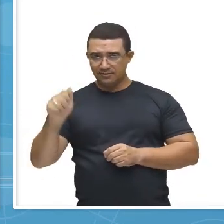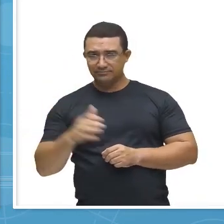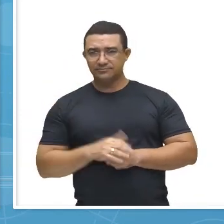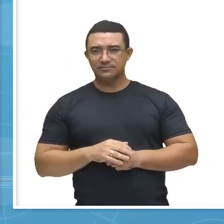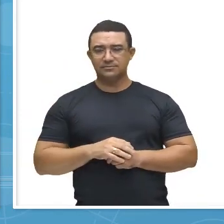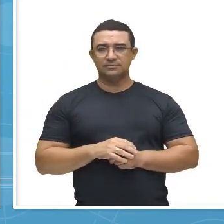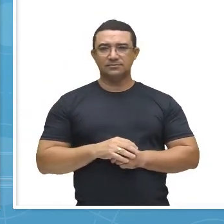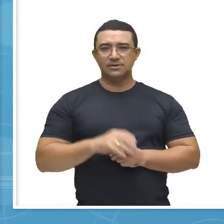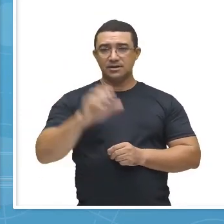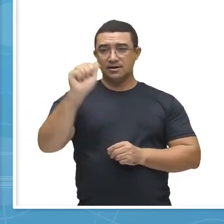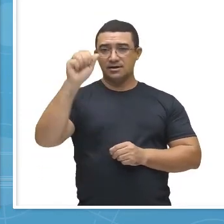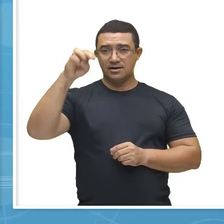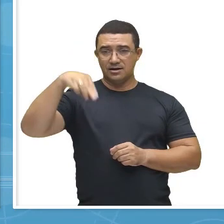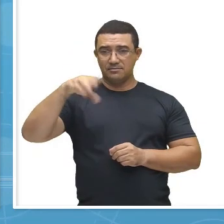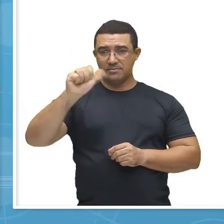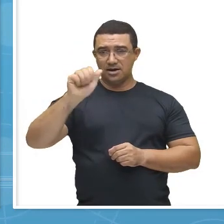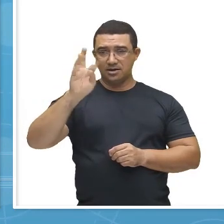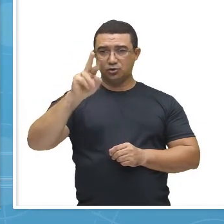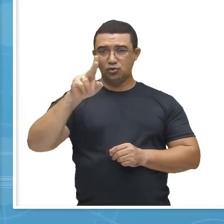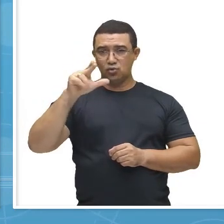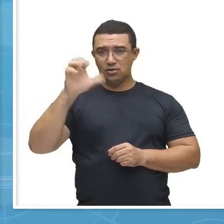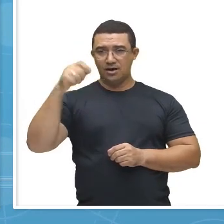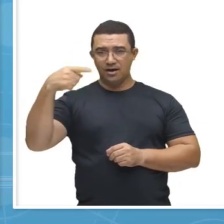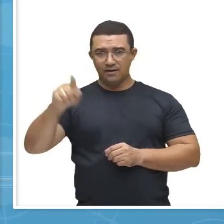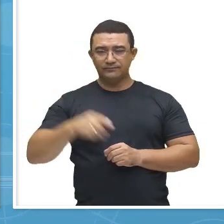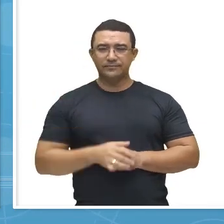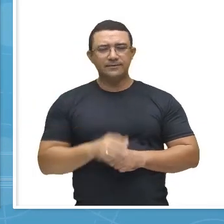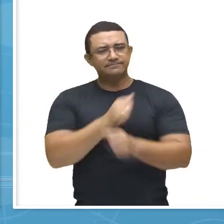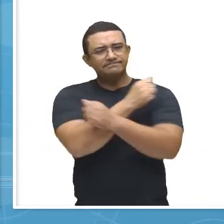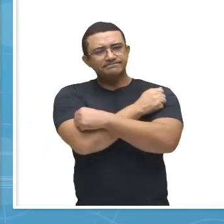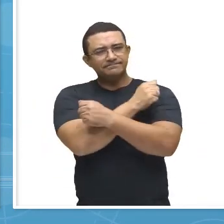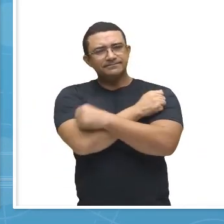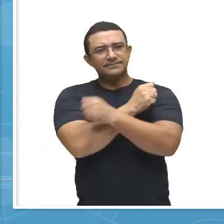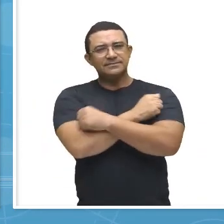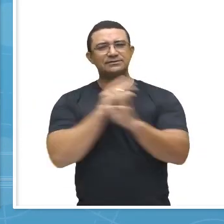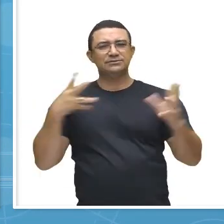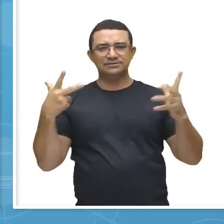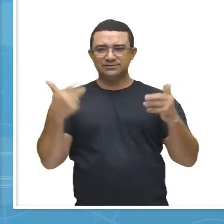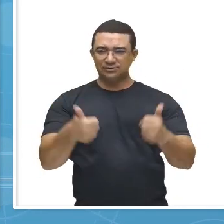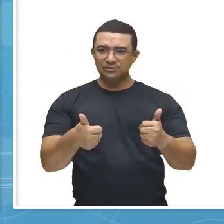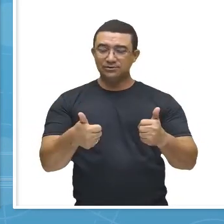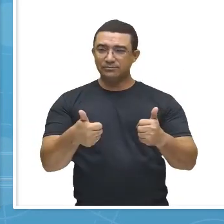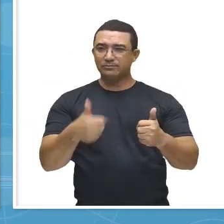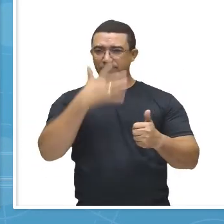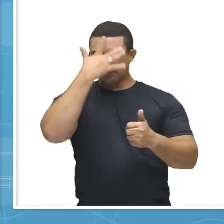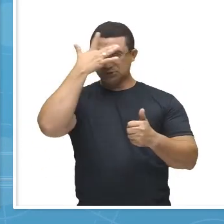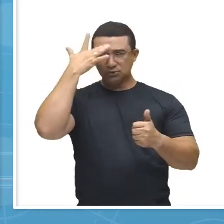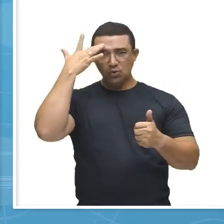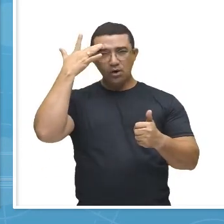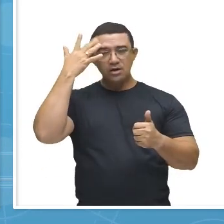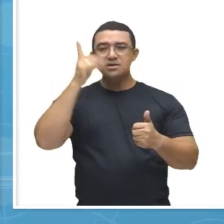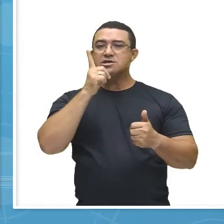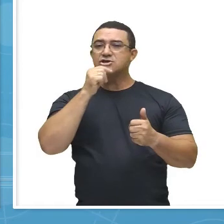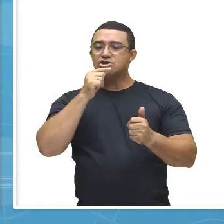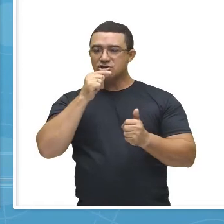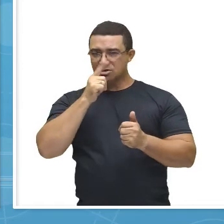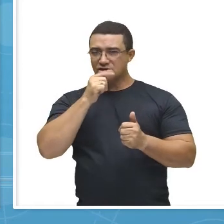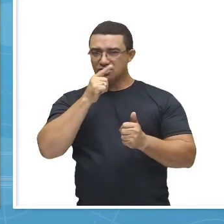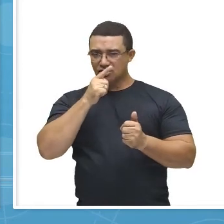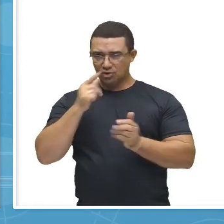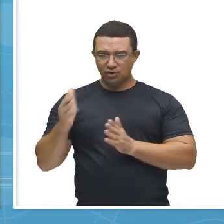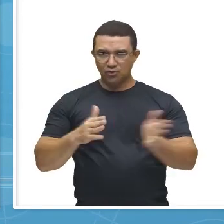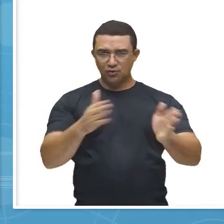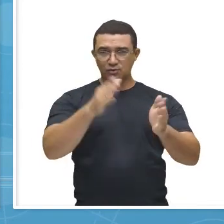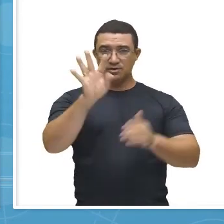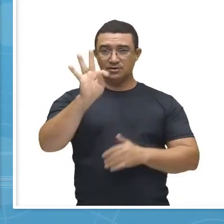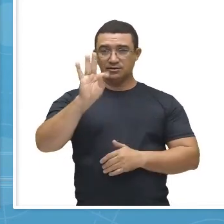mandaram pelo WhatsApp pessoal meu, né? Então, um grande abraço. O pessoal também lá da região do Rio Tarumuaçu, um grande abraço. Mas